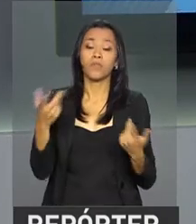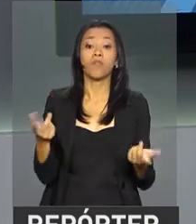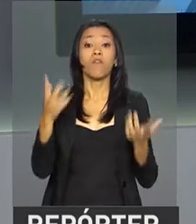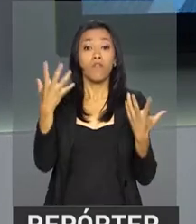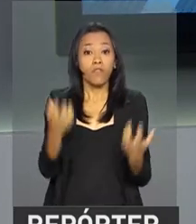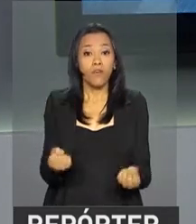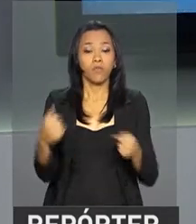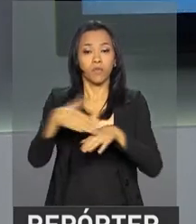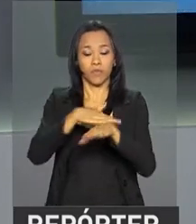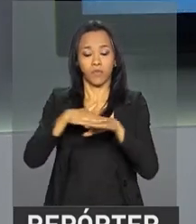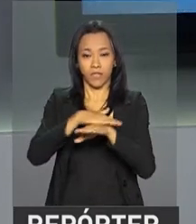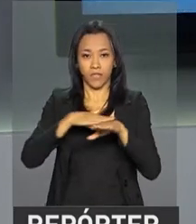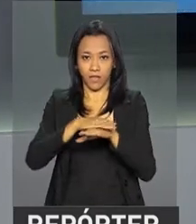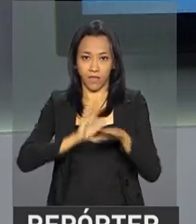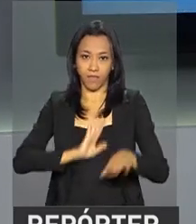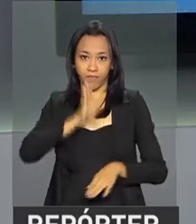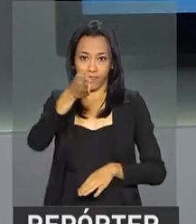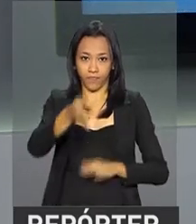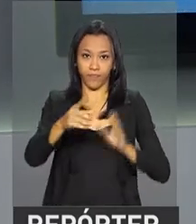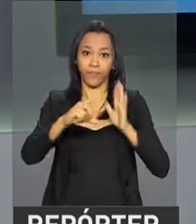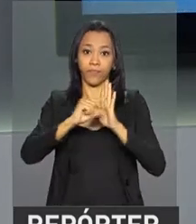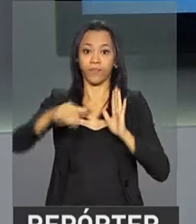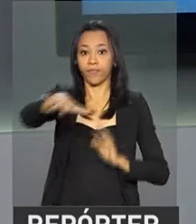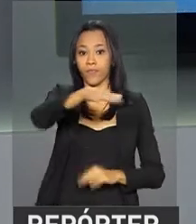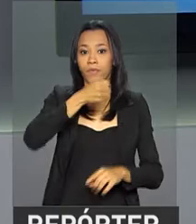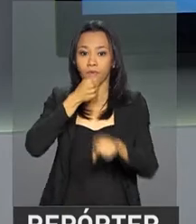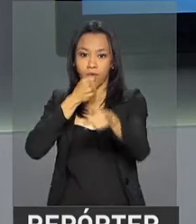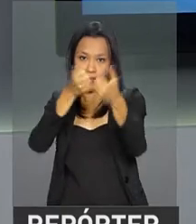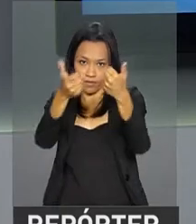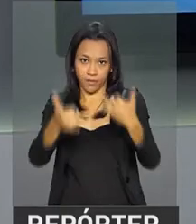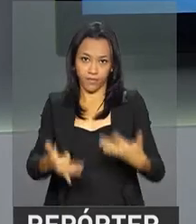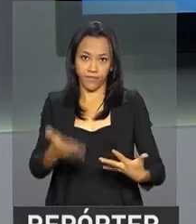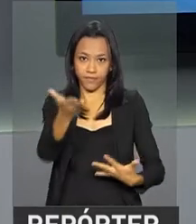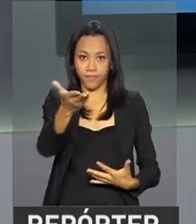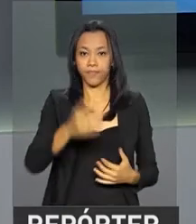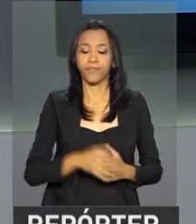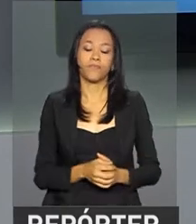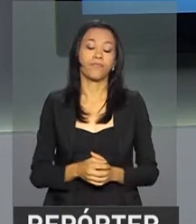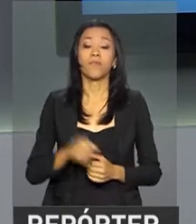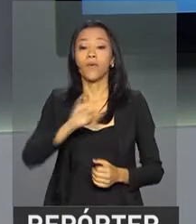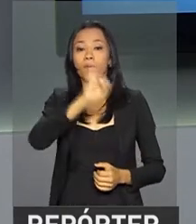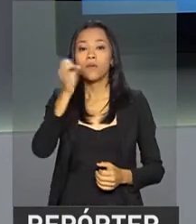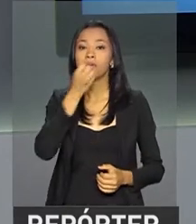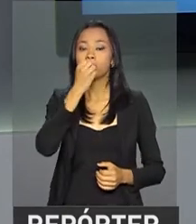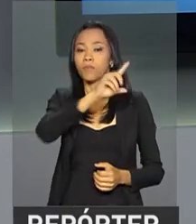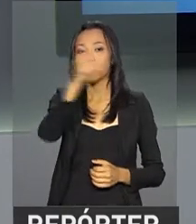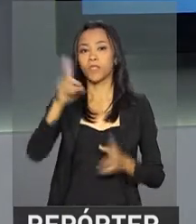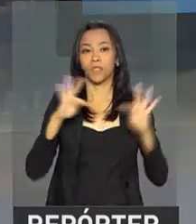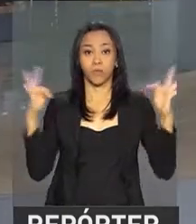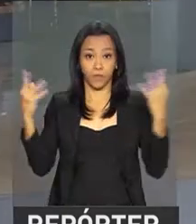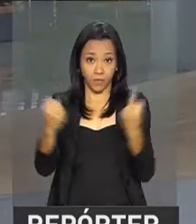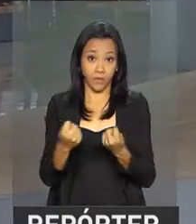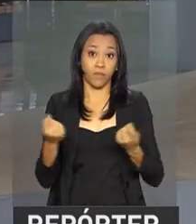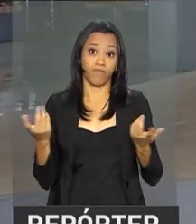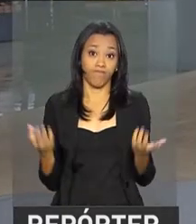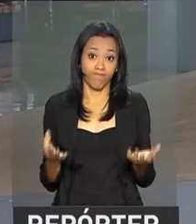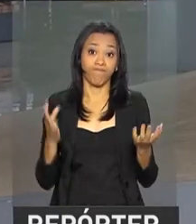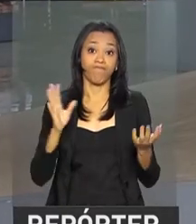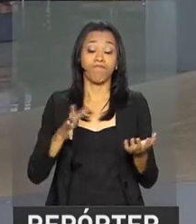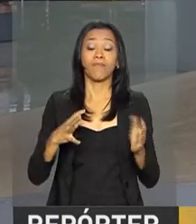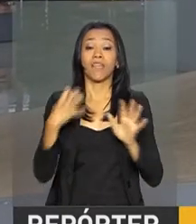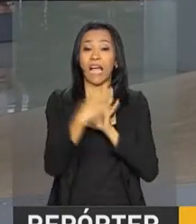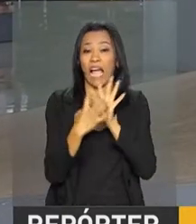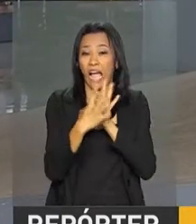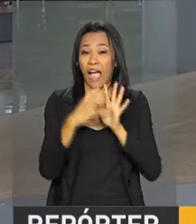com o repórter nem pereira que tem outras informações olá ney lata está bom dia a todos pois é tae-se aids já